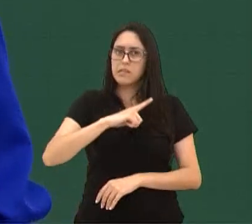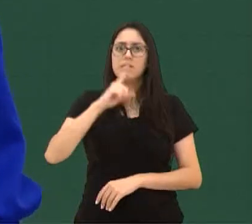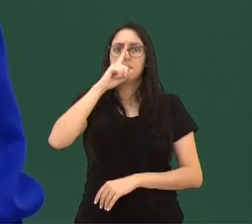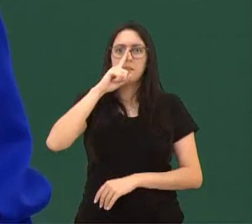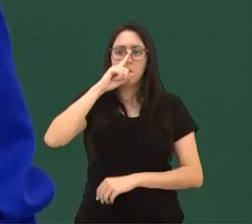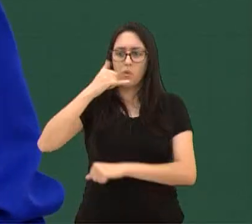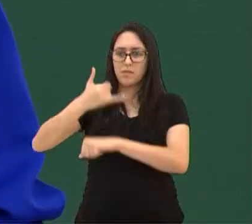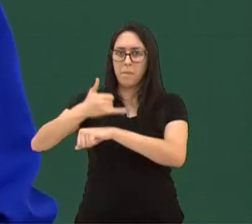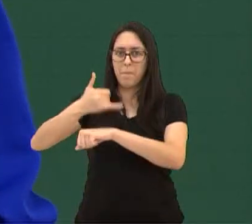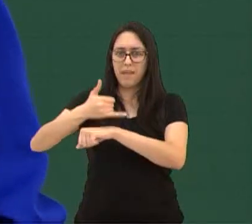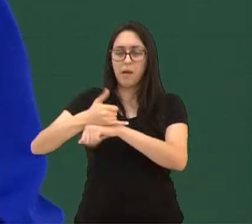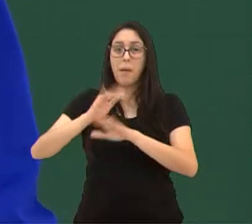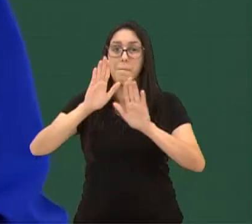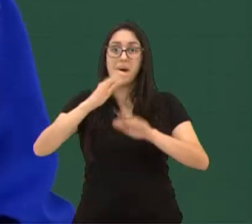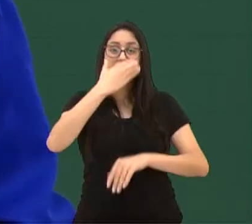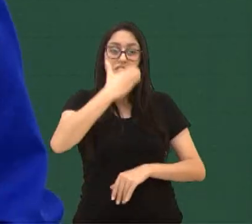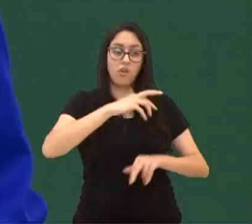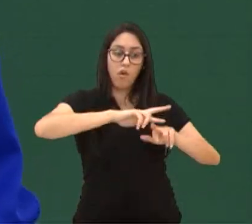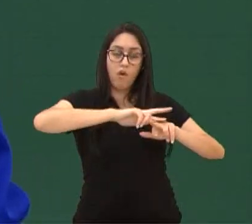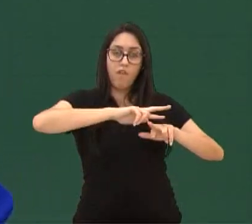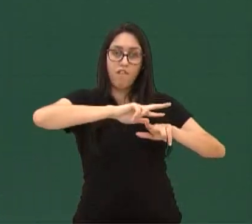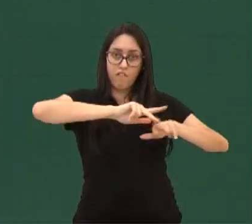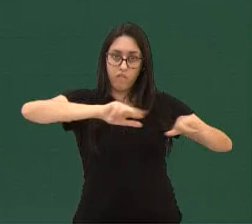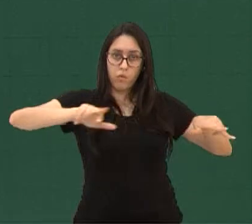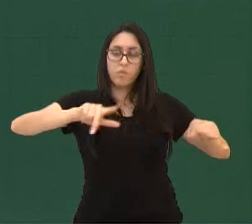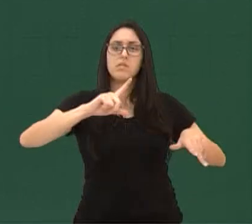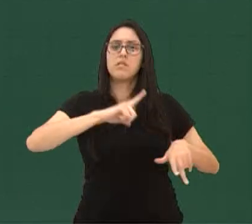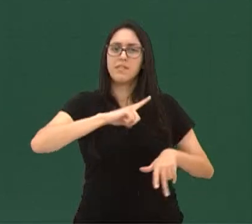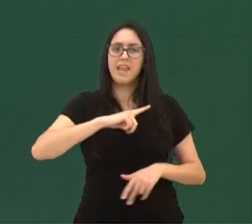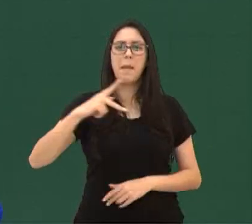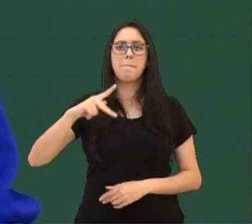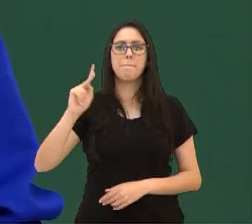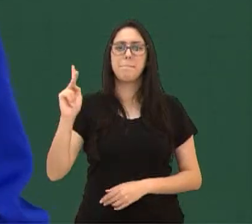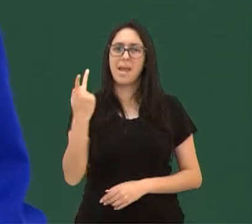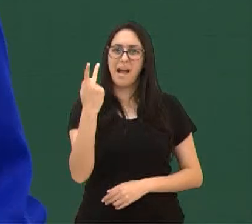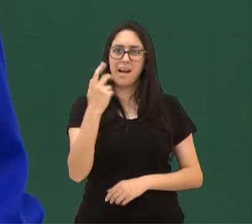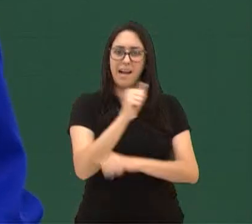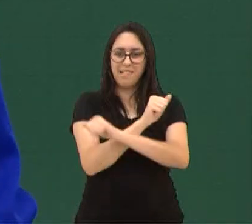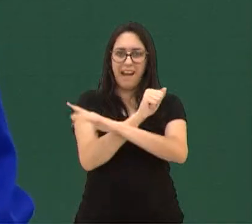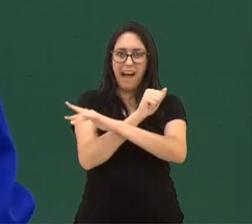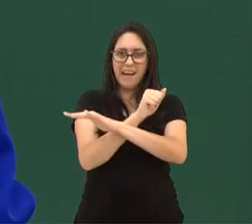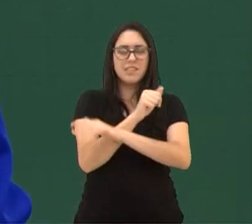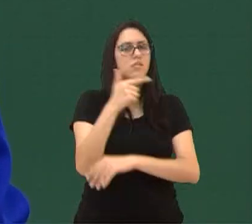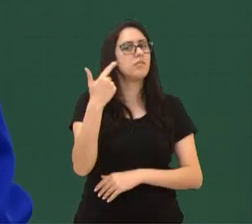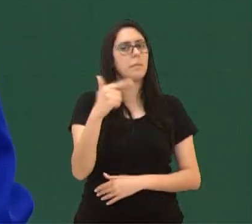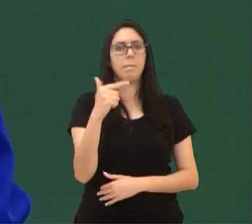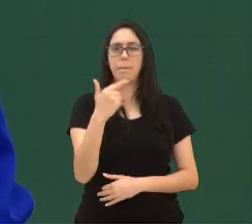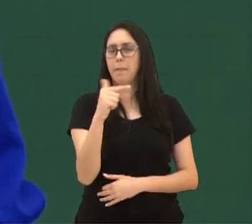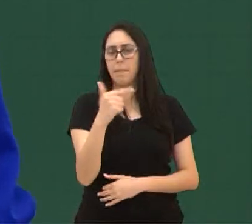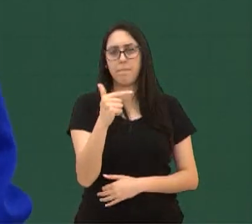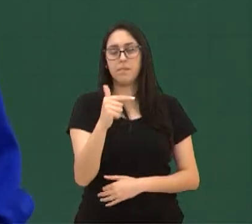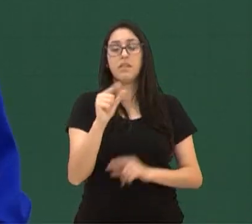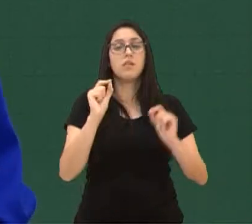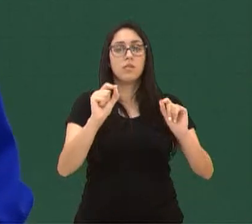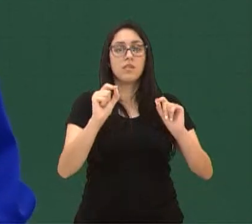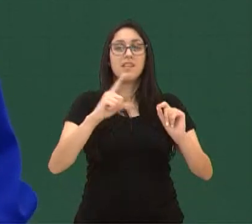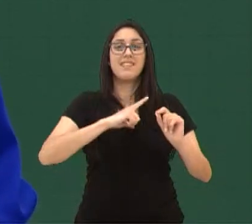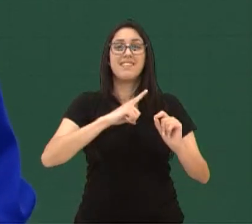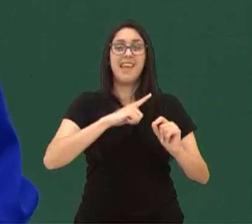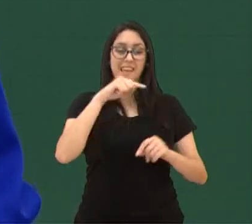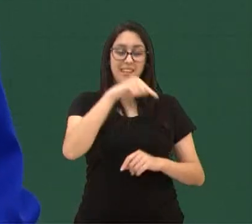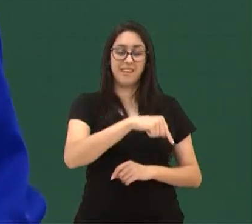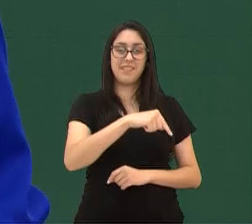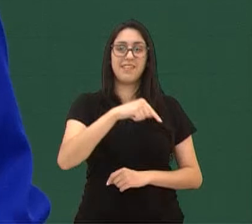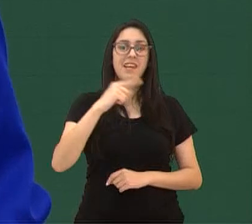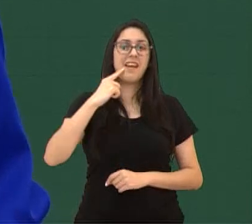Já na fruta, a parte do pH, da diferença da acidez ali, não vai fazer esse tipo de processo. Acontece que tem muita vitamina